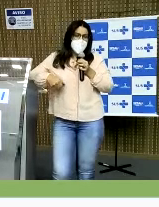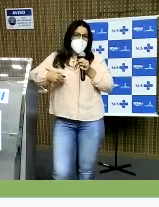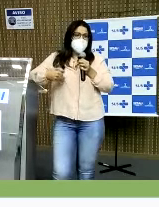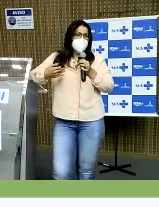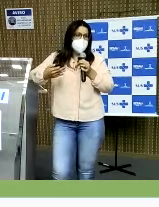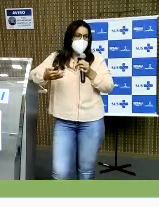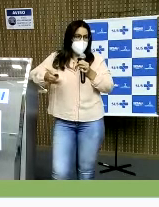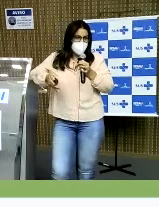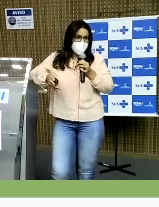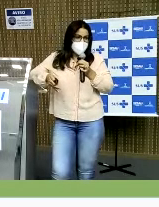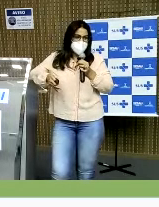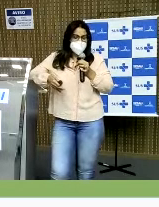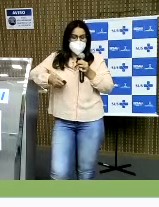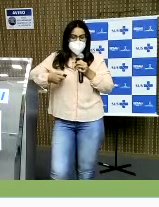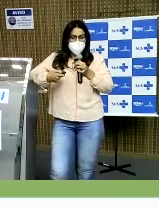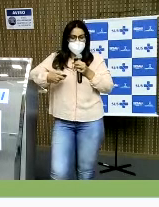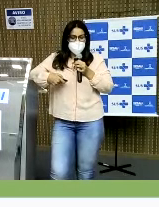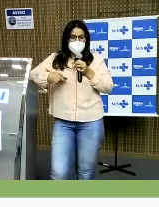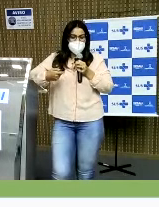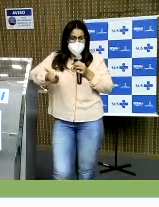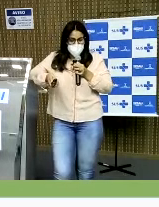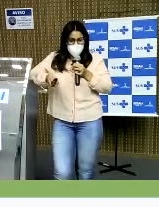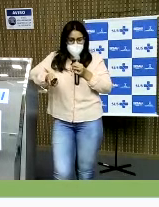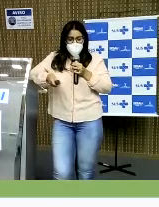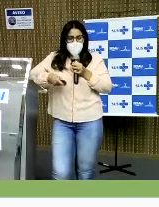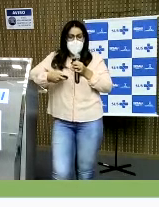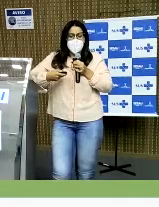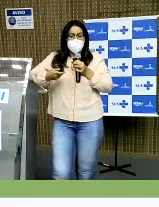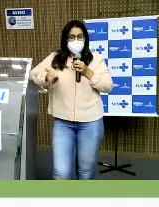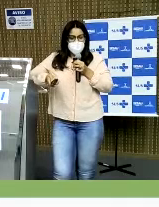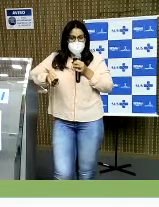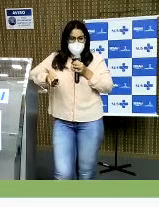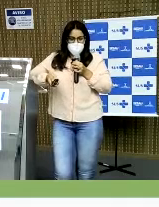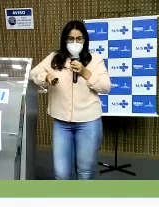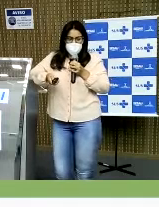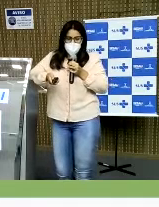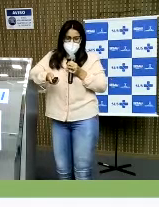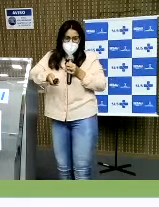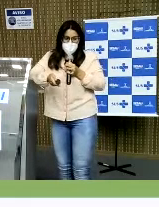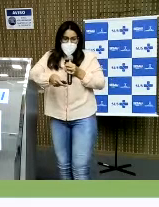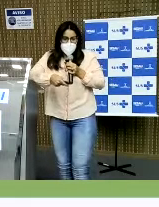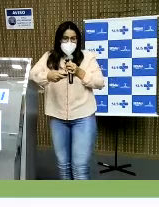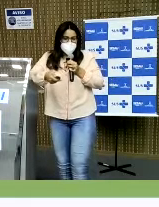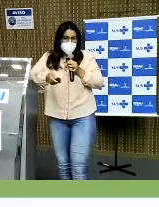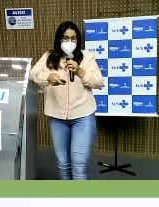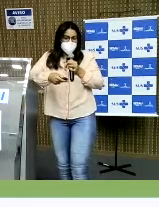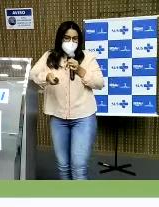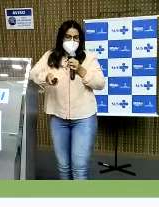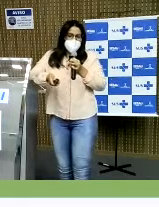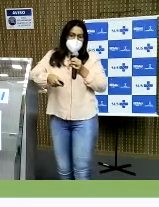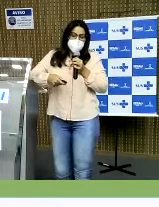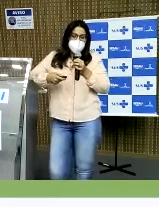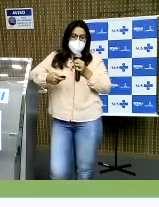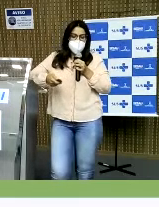registrados, tem as consultas puerperais, né, então esse RN ele é visto, mas aqui é uma grande falha de registro. Em relação ao atendimento